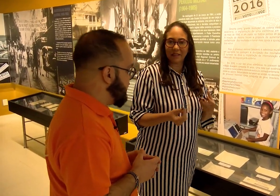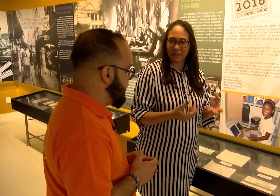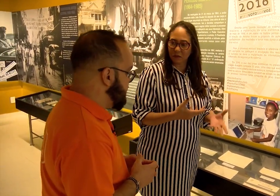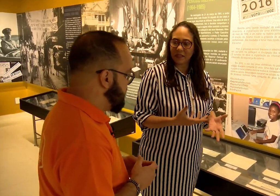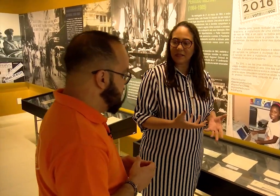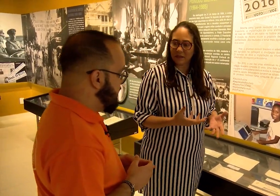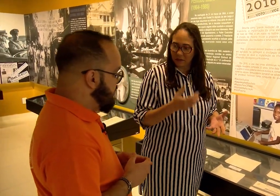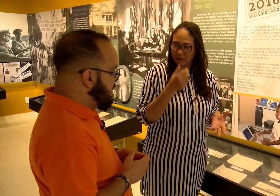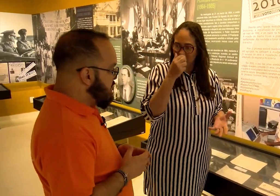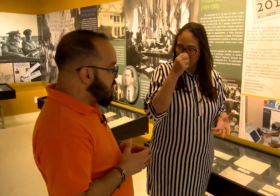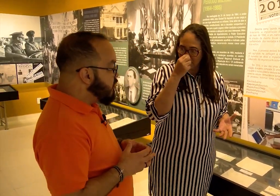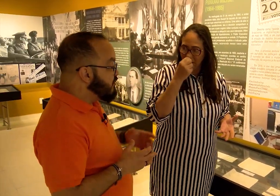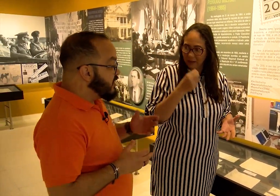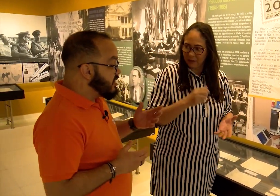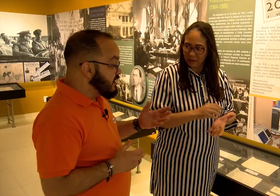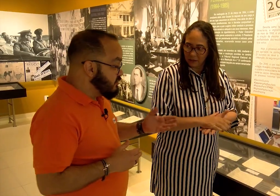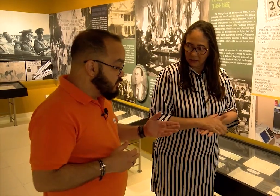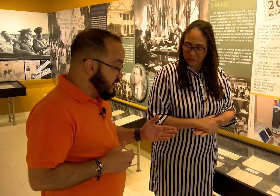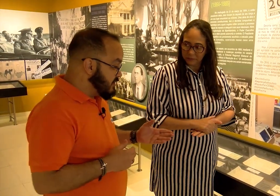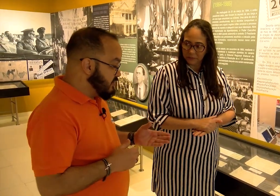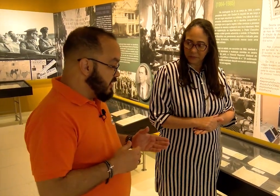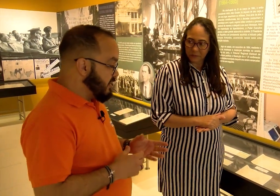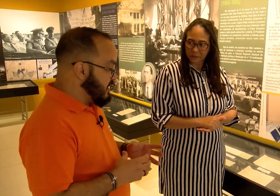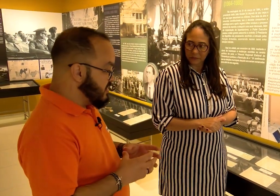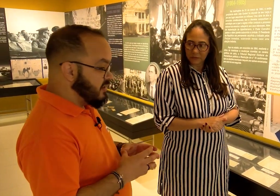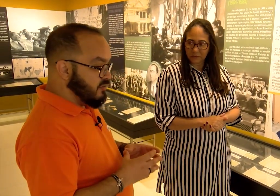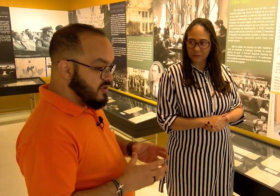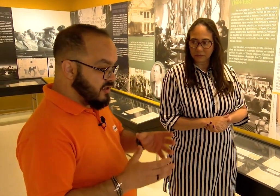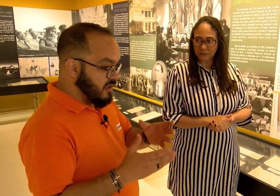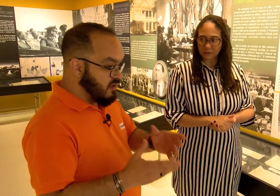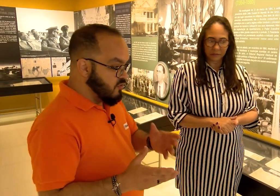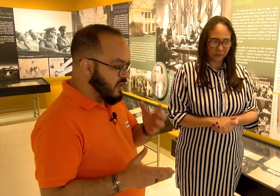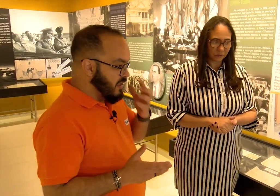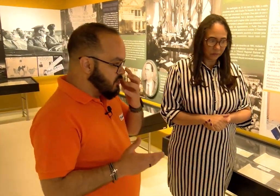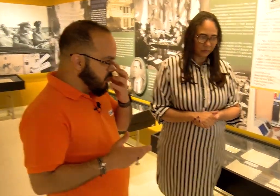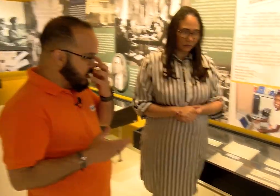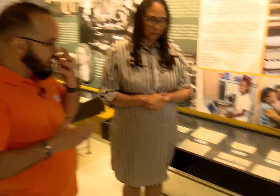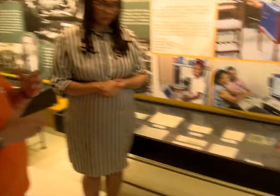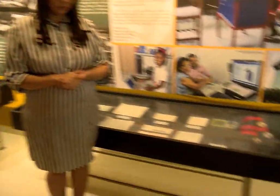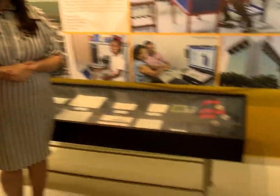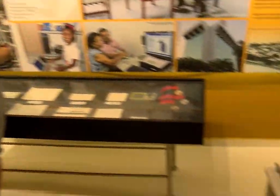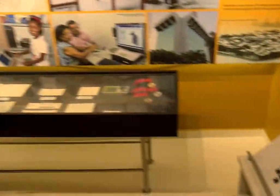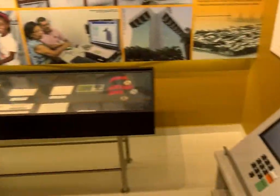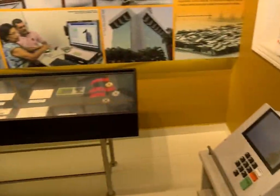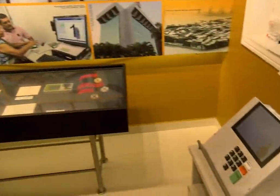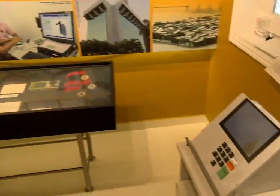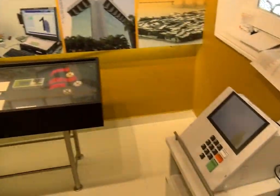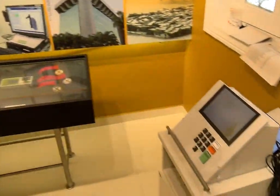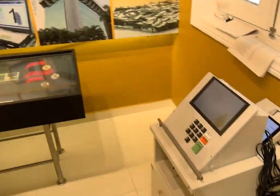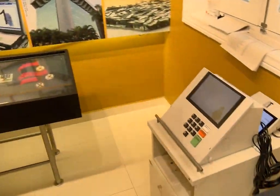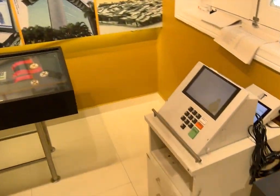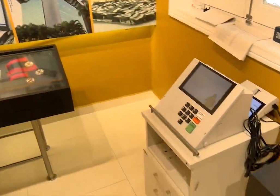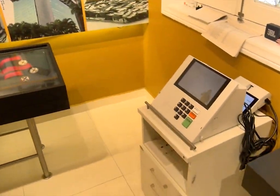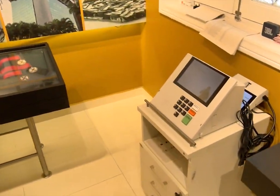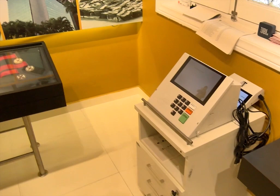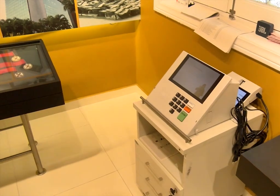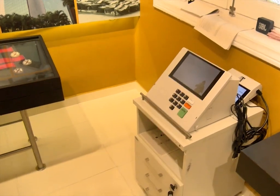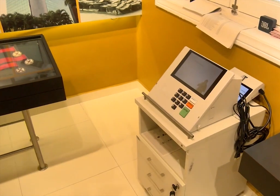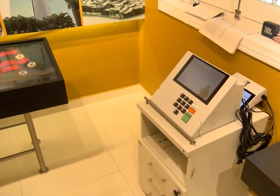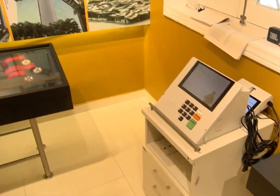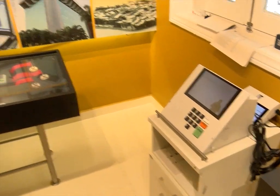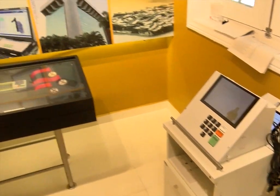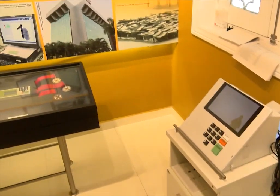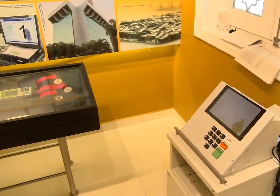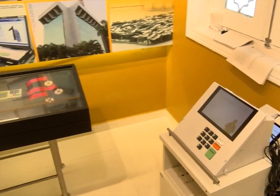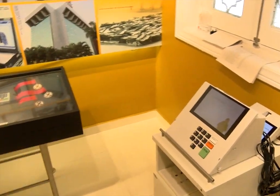dessa situação aproveitando isso a gente hoje tem a urna eletrônica e como a gente já falou em desinformação